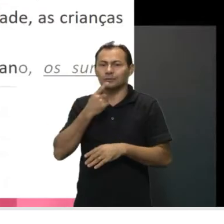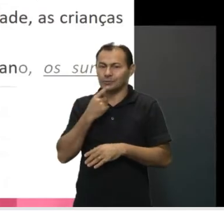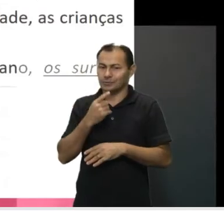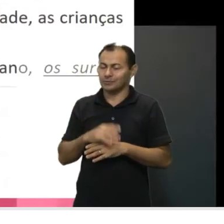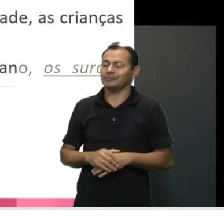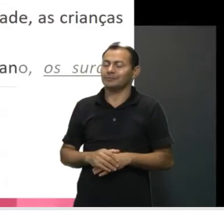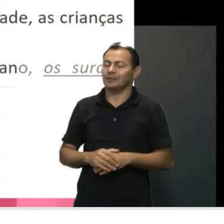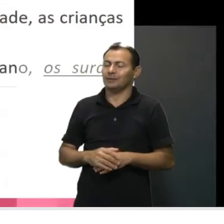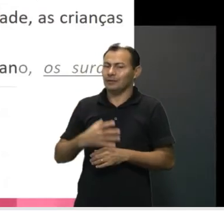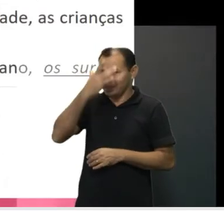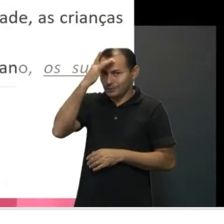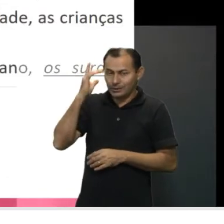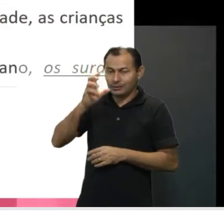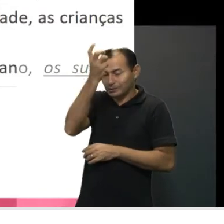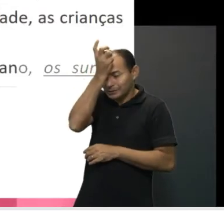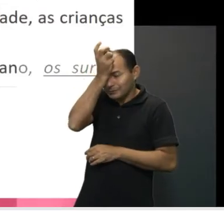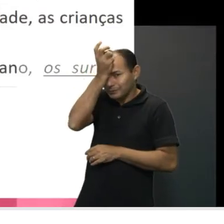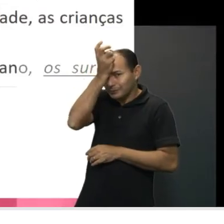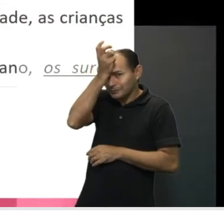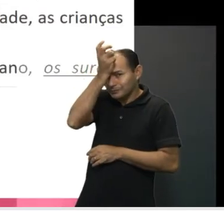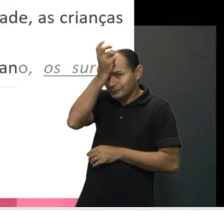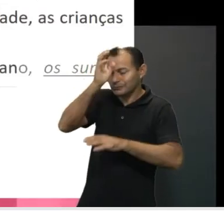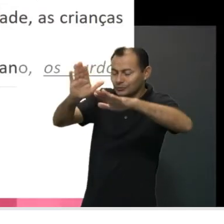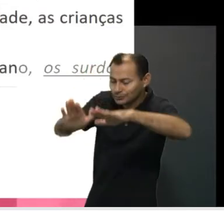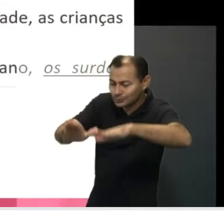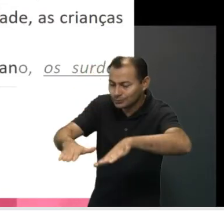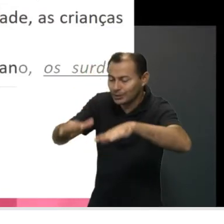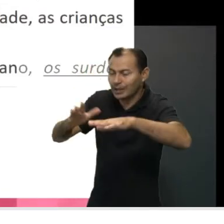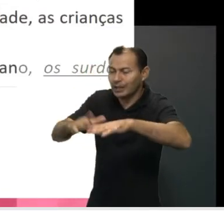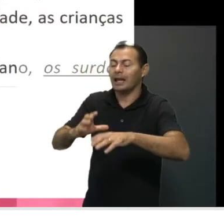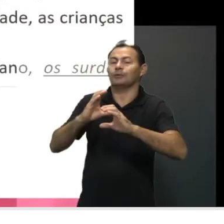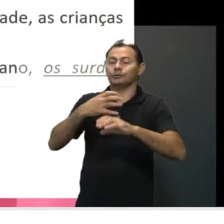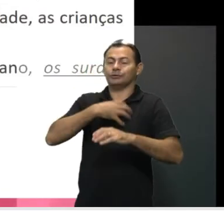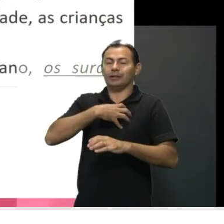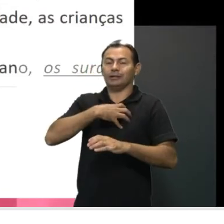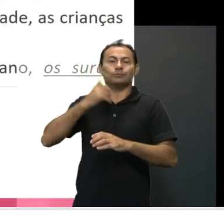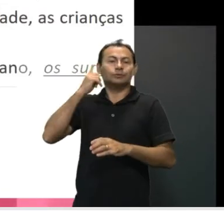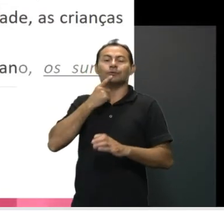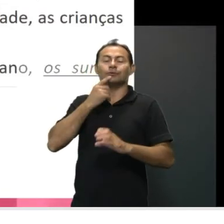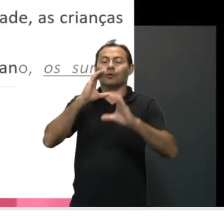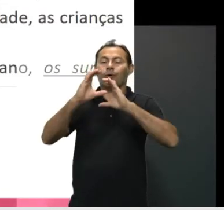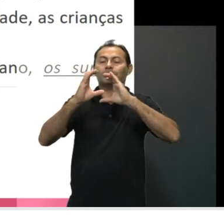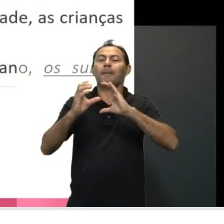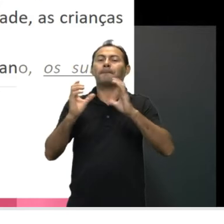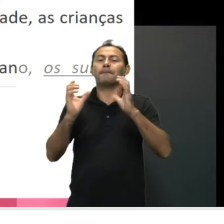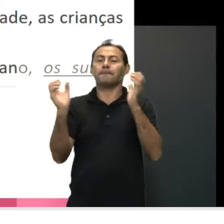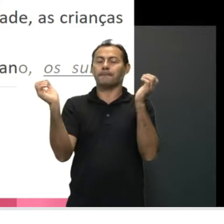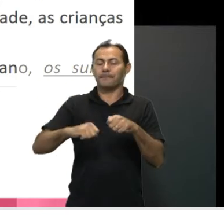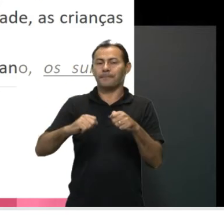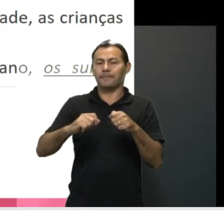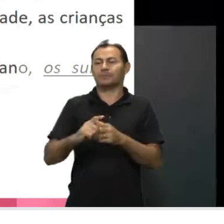diferente, peculiar dos surdos se comunicarem, eles tinham a possibilidade de trazerem mensagens de Faraó para